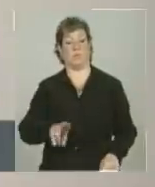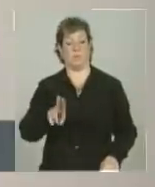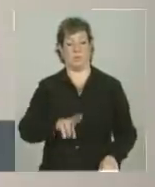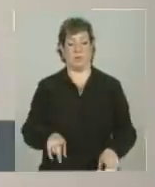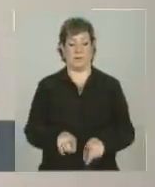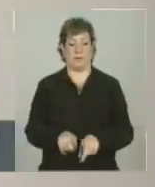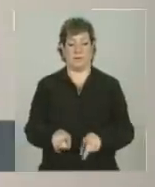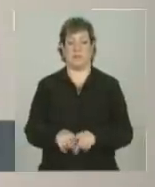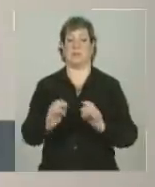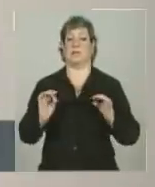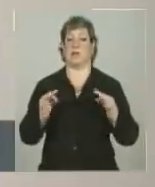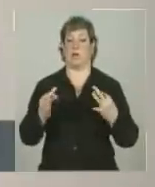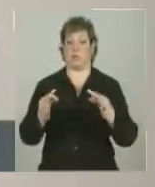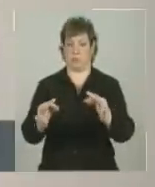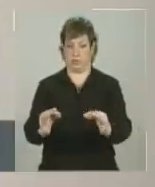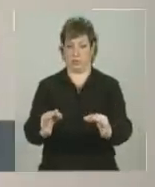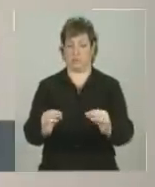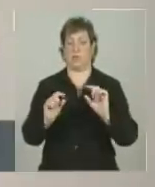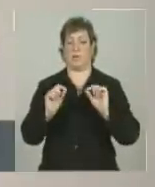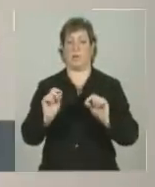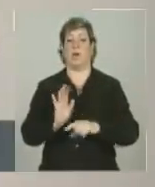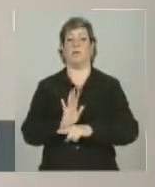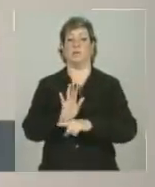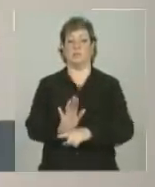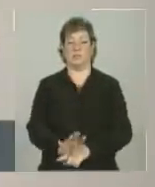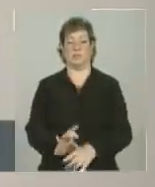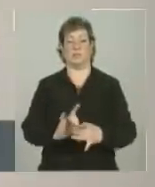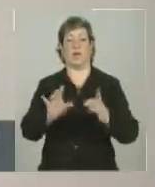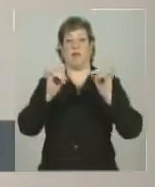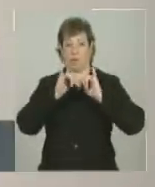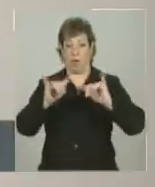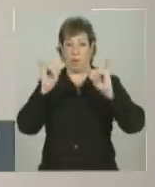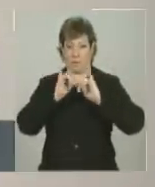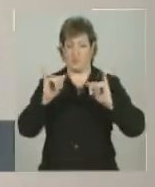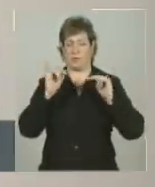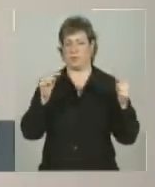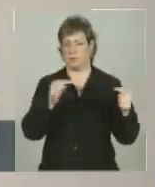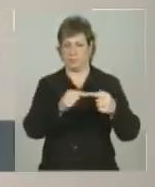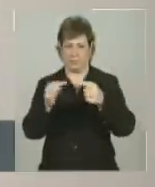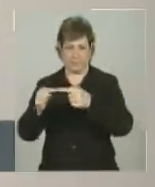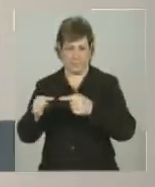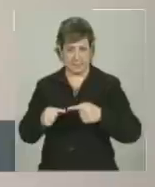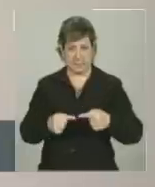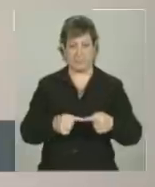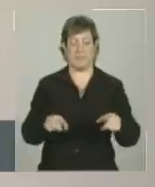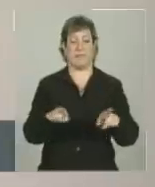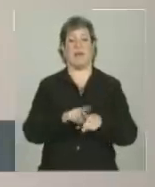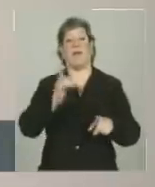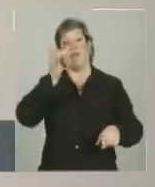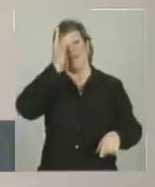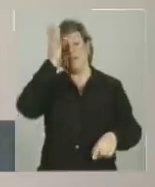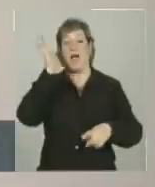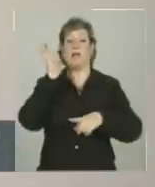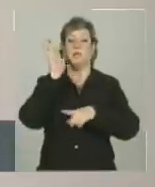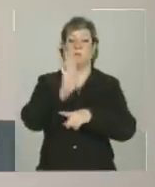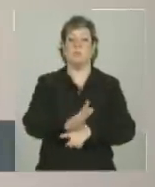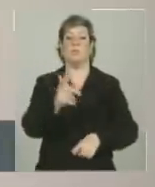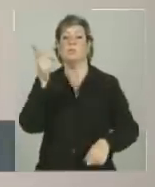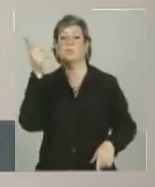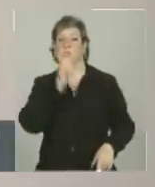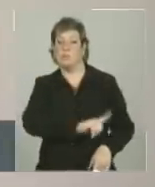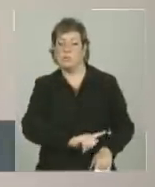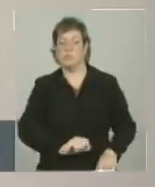de tecnologias que permitem informações adequadas, facilitam o acesso e a gestão